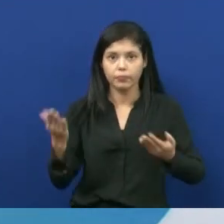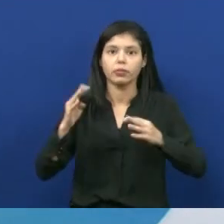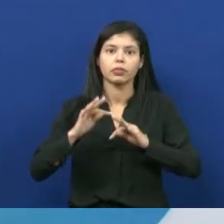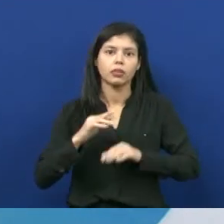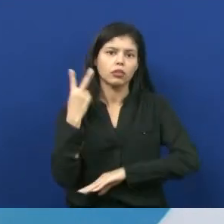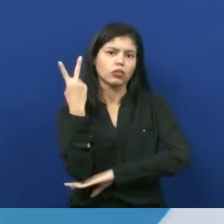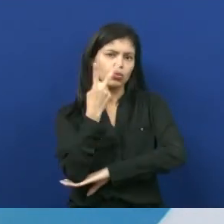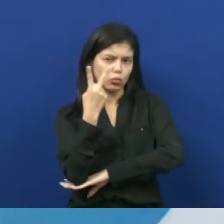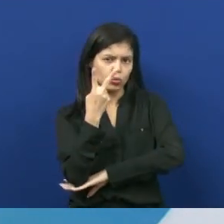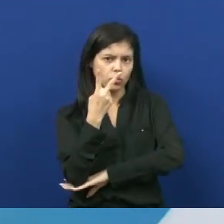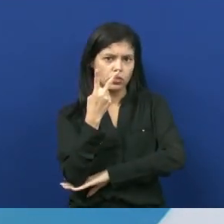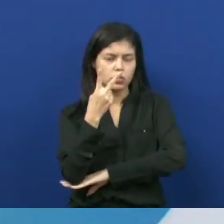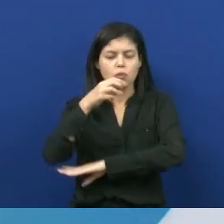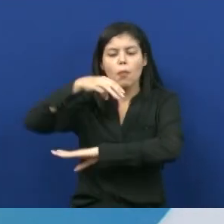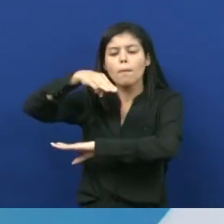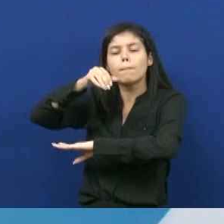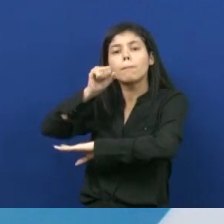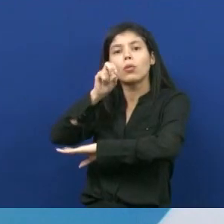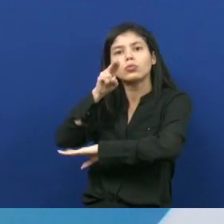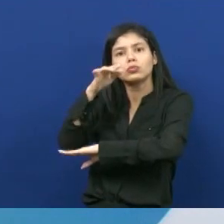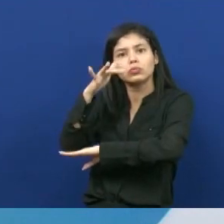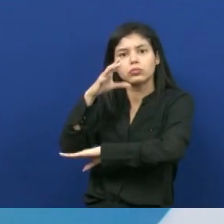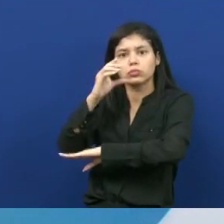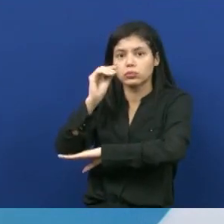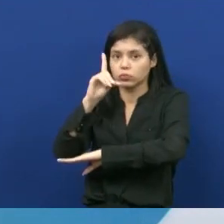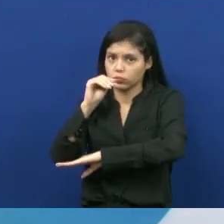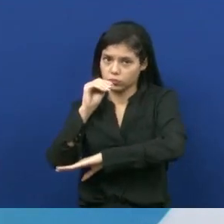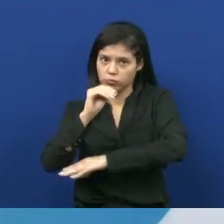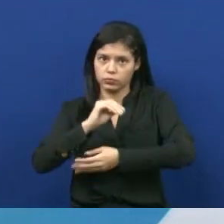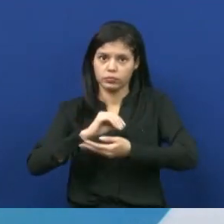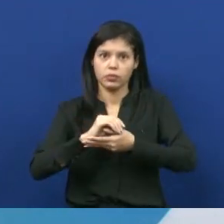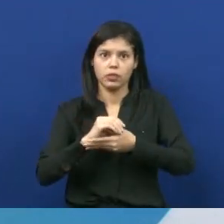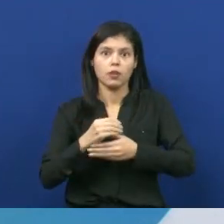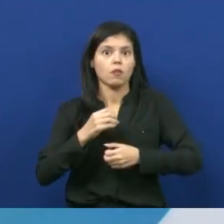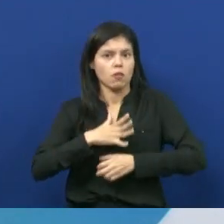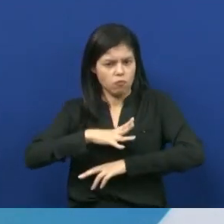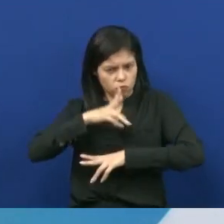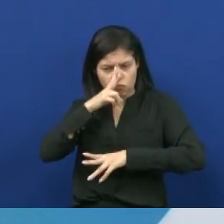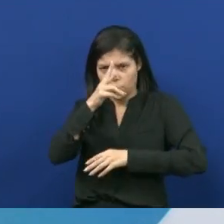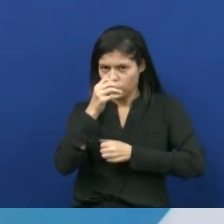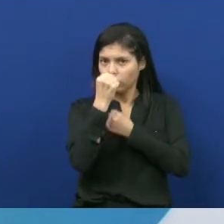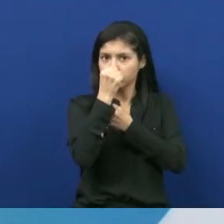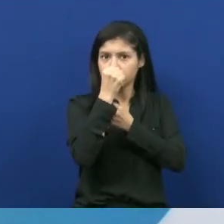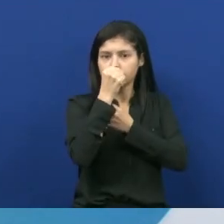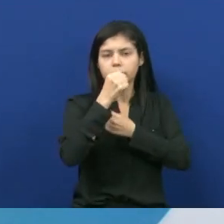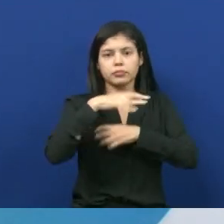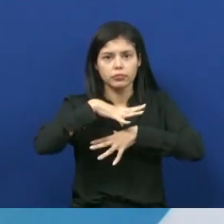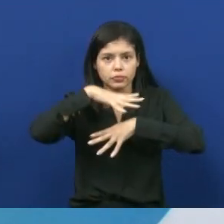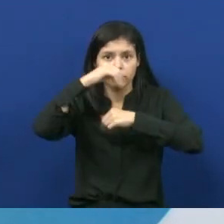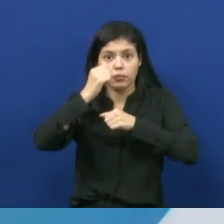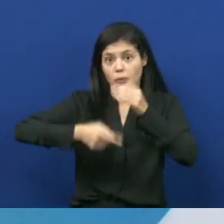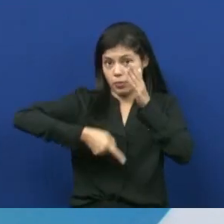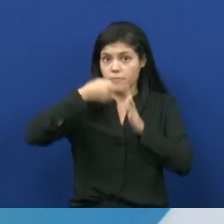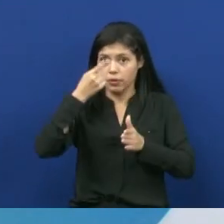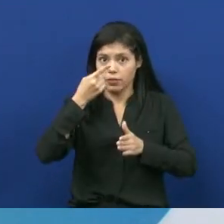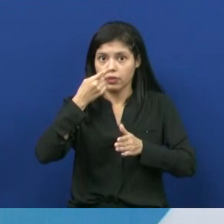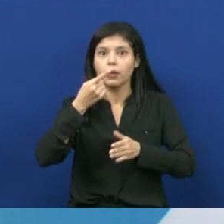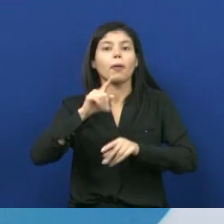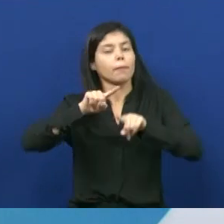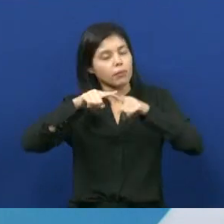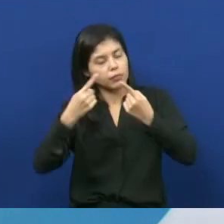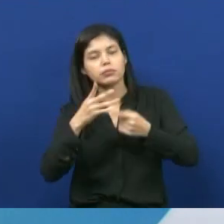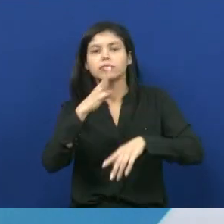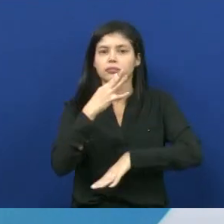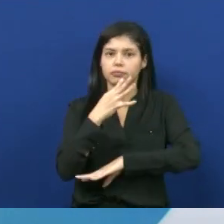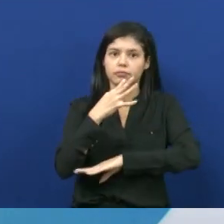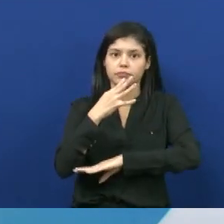de dois músculos muito fortes na nossa respiração. O primeiro deles, o mais